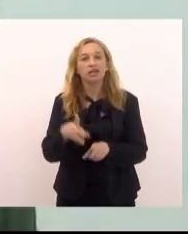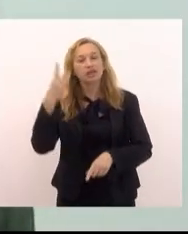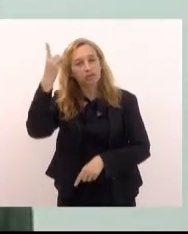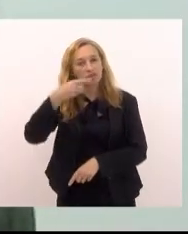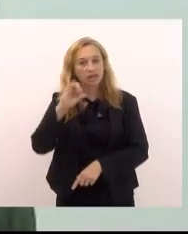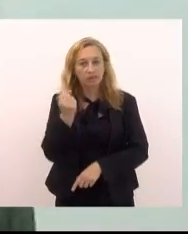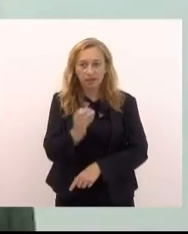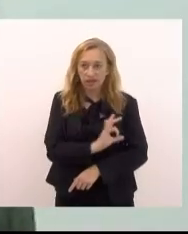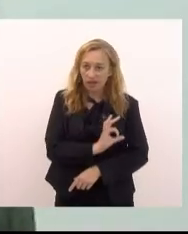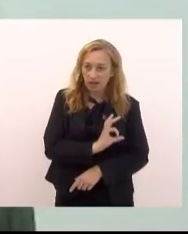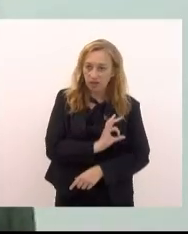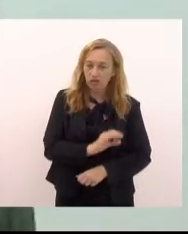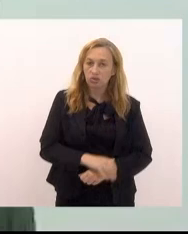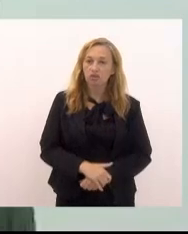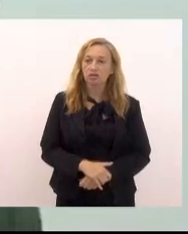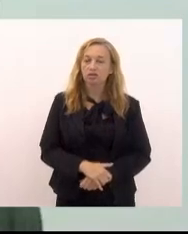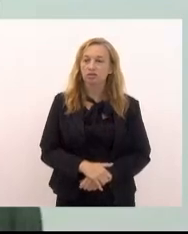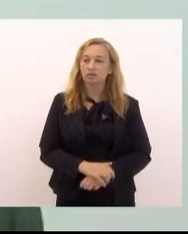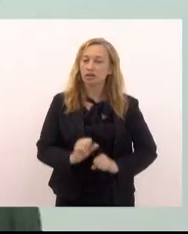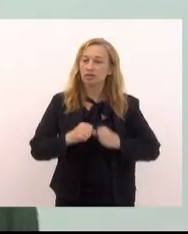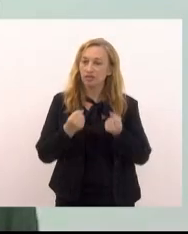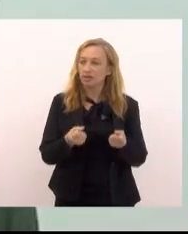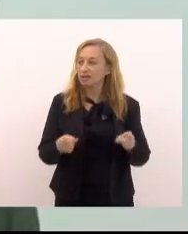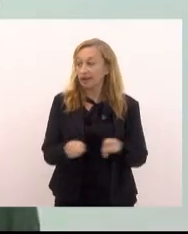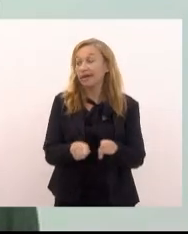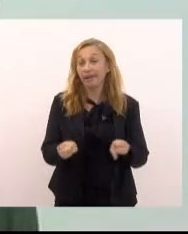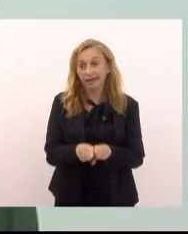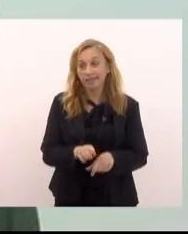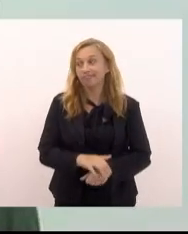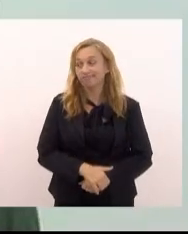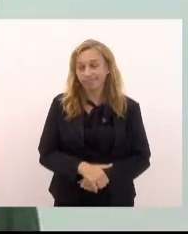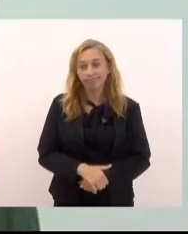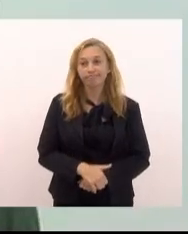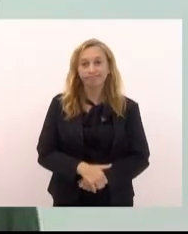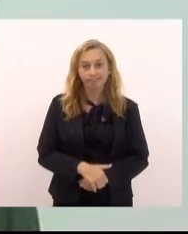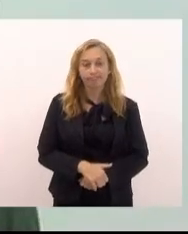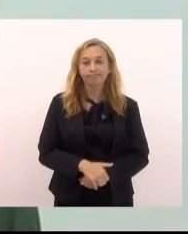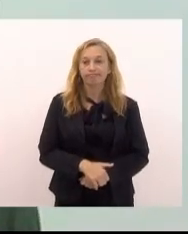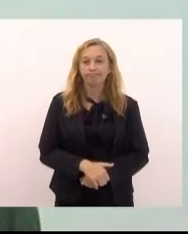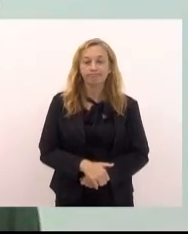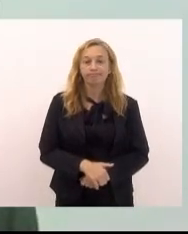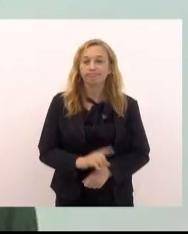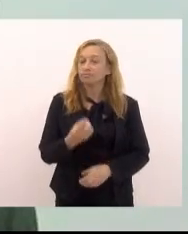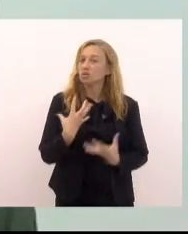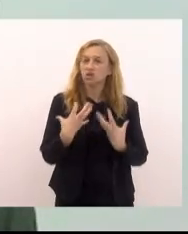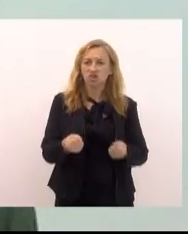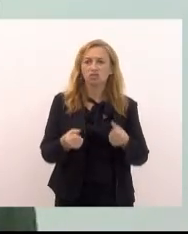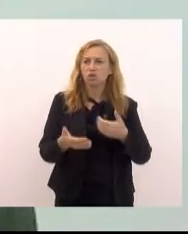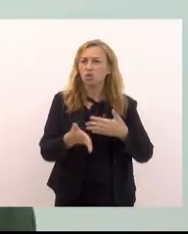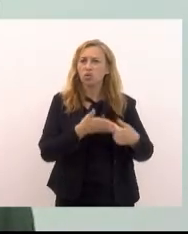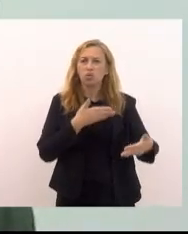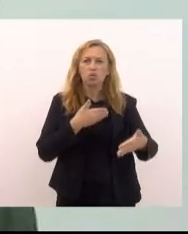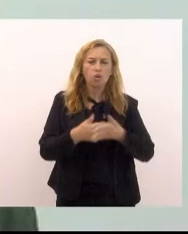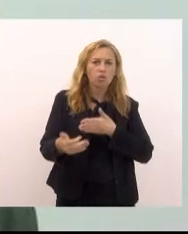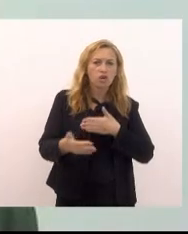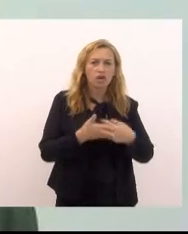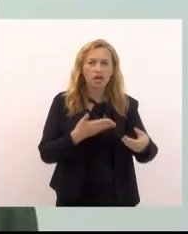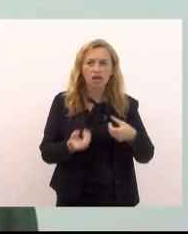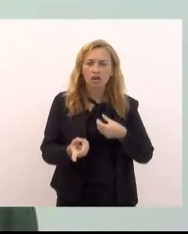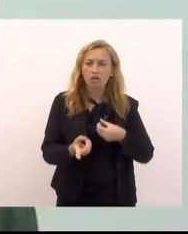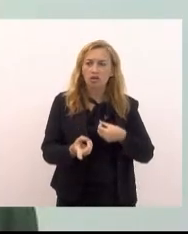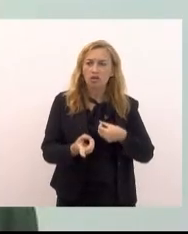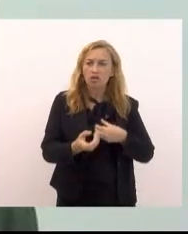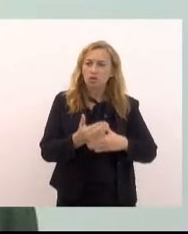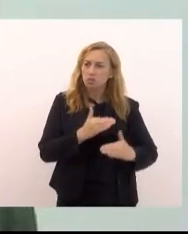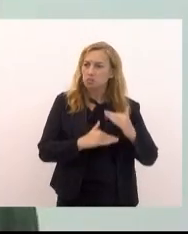Marta Rocha, também defende, que não aceitaremos qualquer recuo